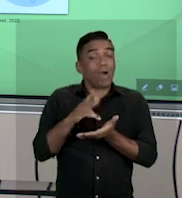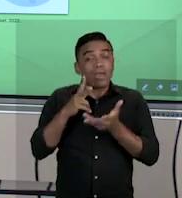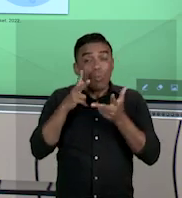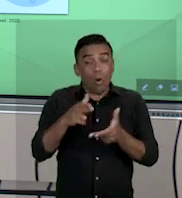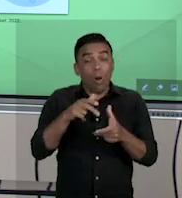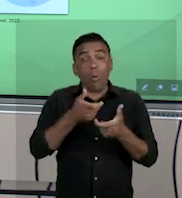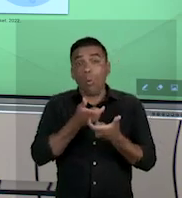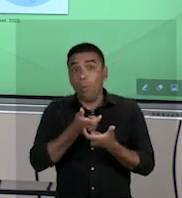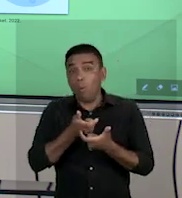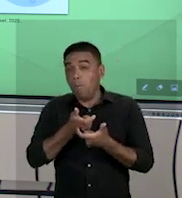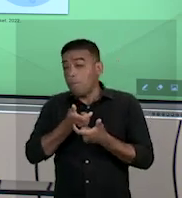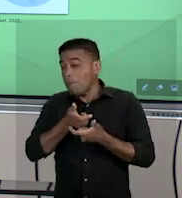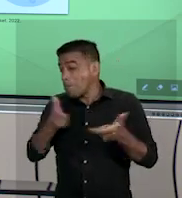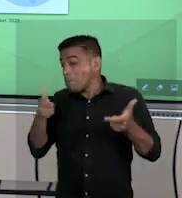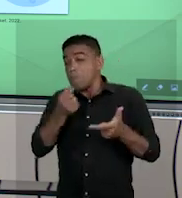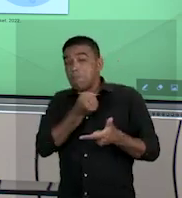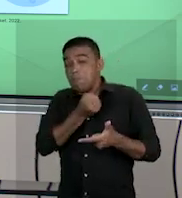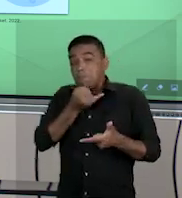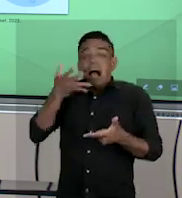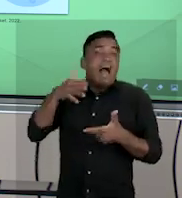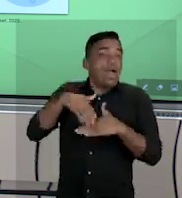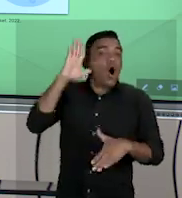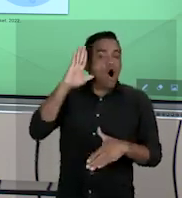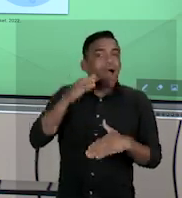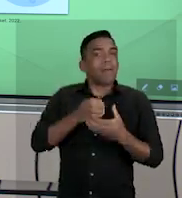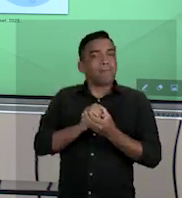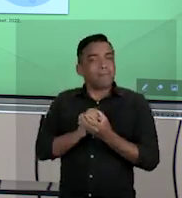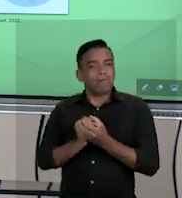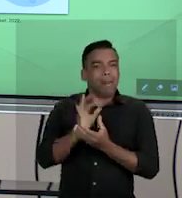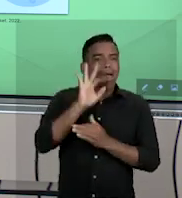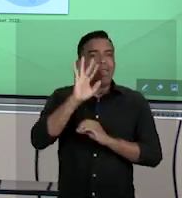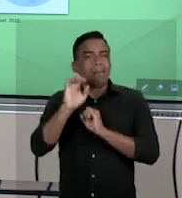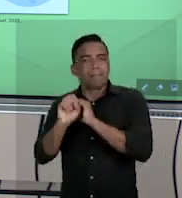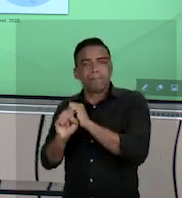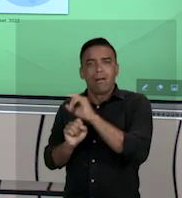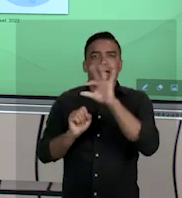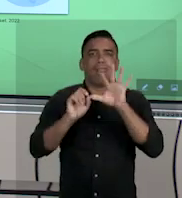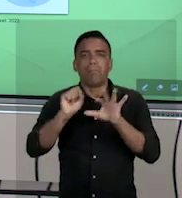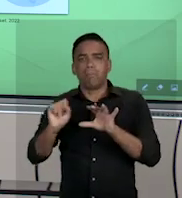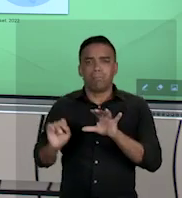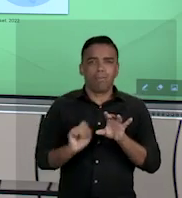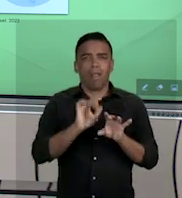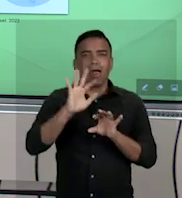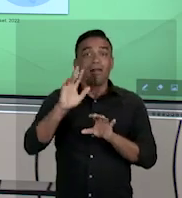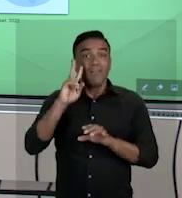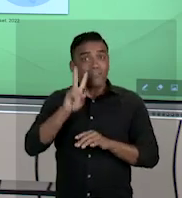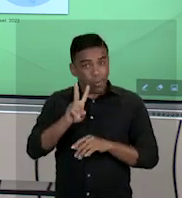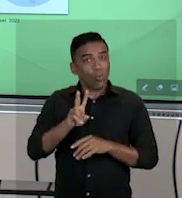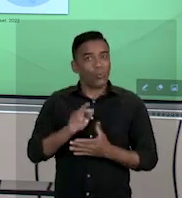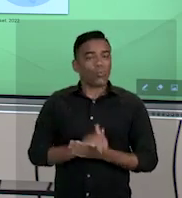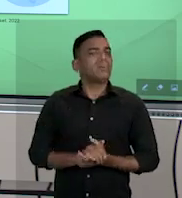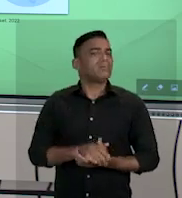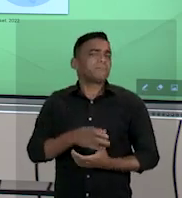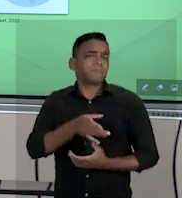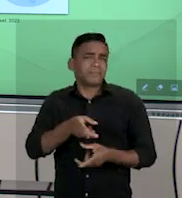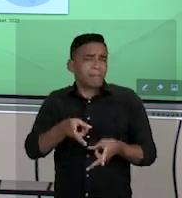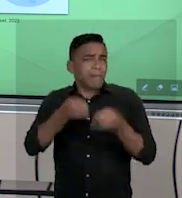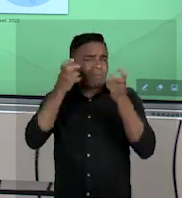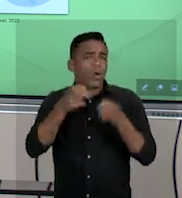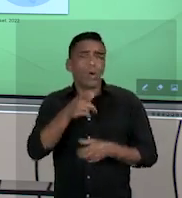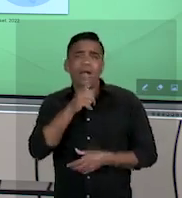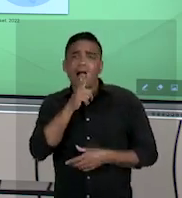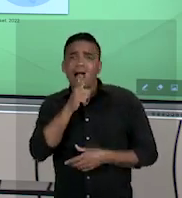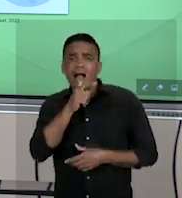a pressão externa, ele rompe. Então, você começa a ter aquele borbulhar Você já observou que, por exemplo, quando o